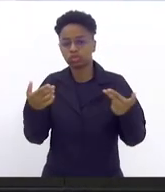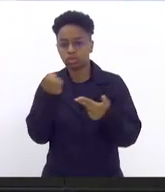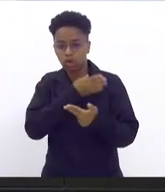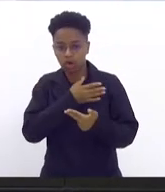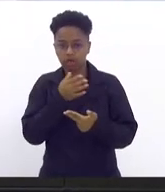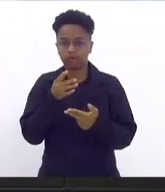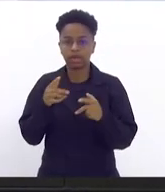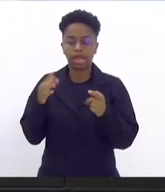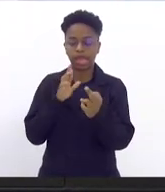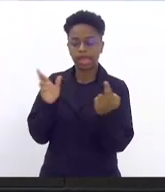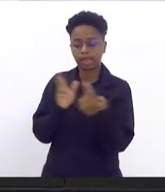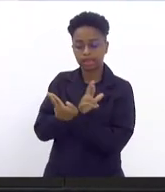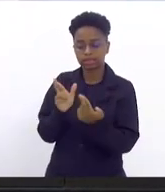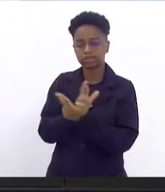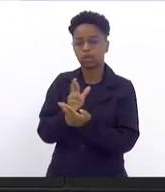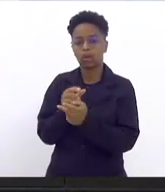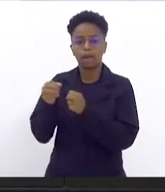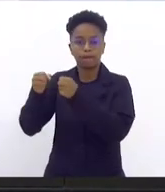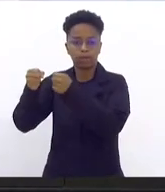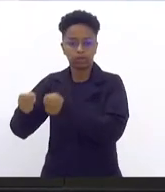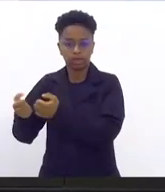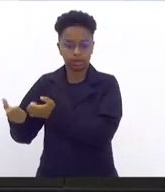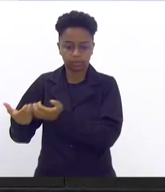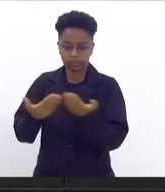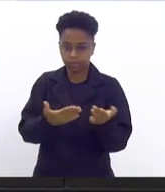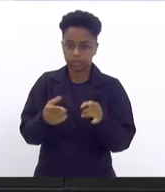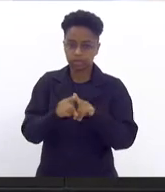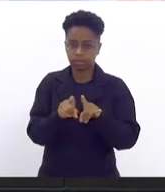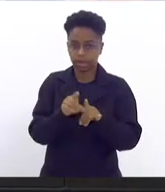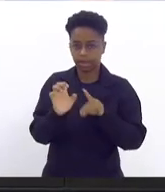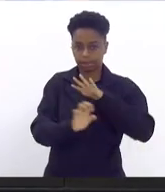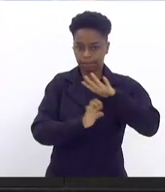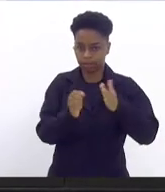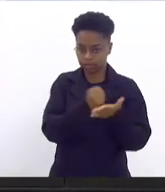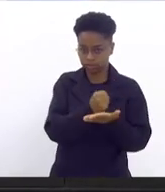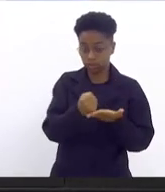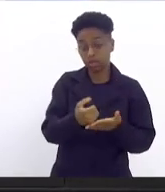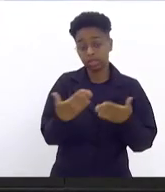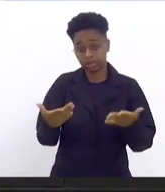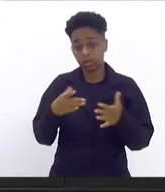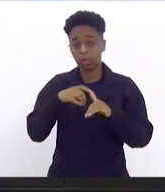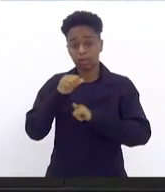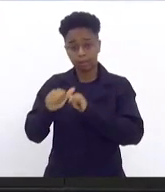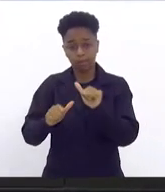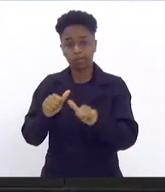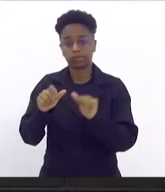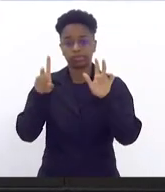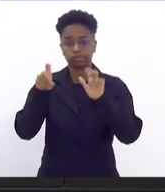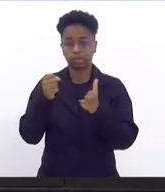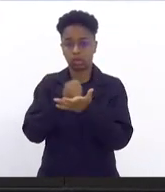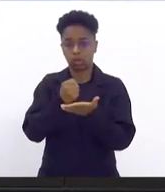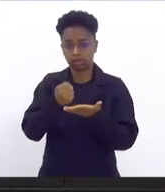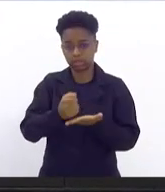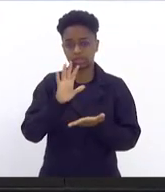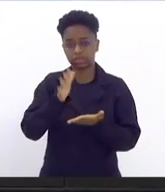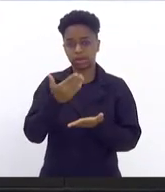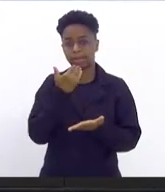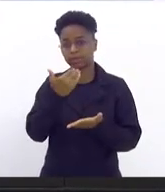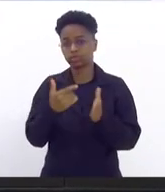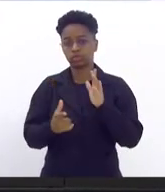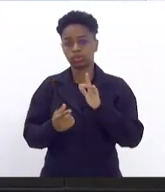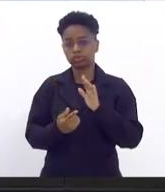o poder concedente e o concessionário, alterando dessa forma as condições contratuais previstas na licitação